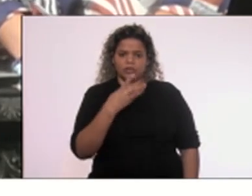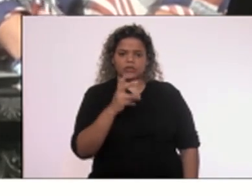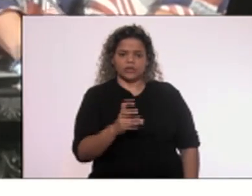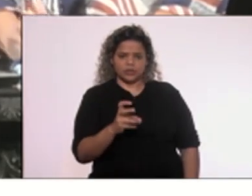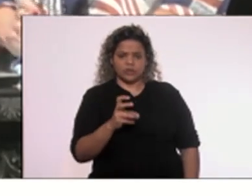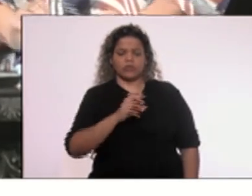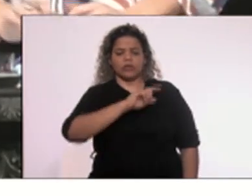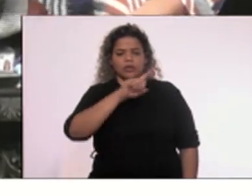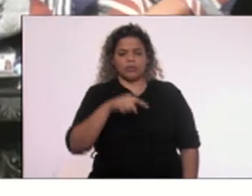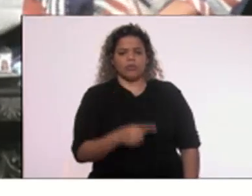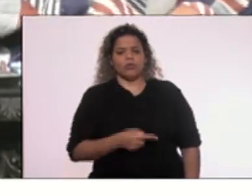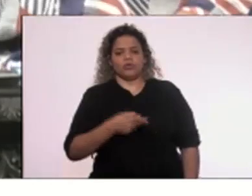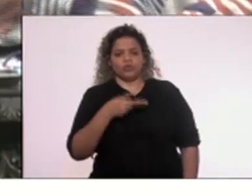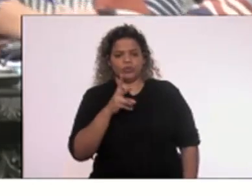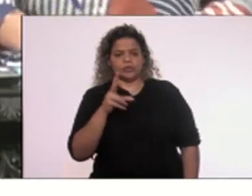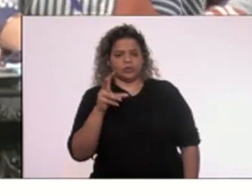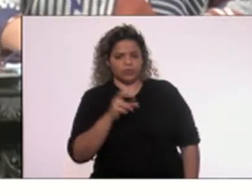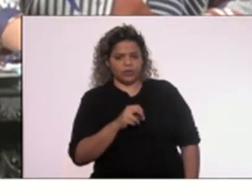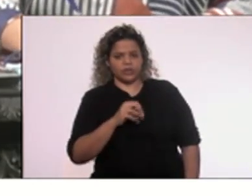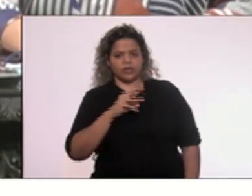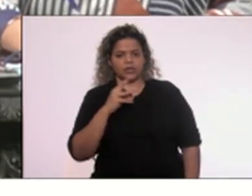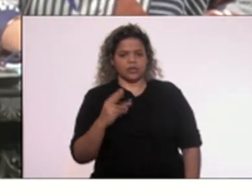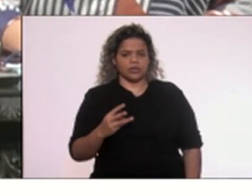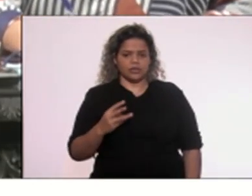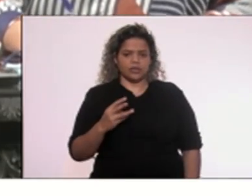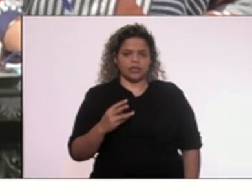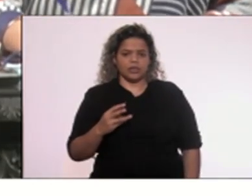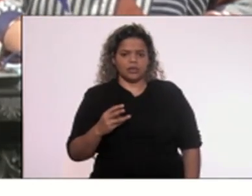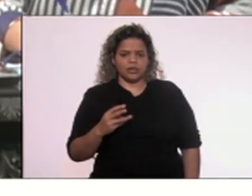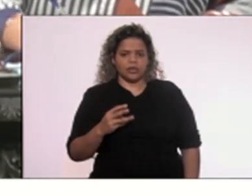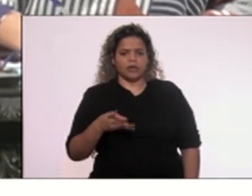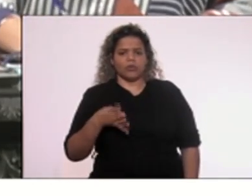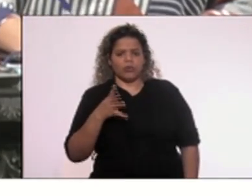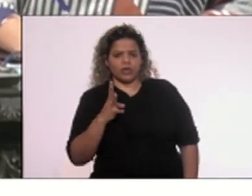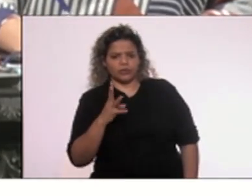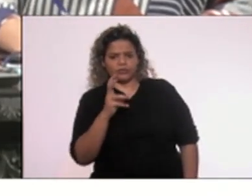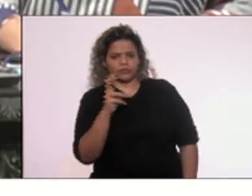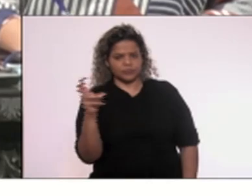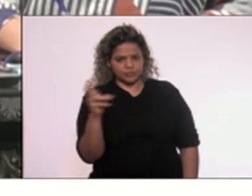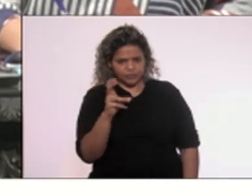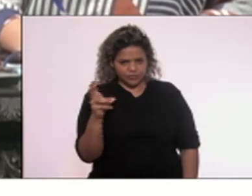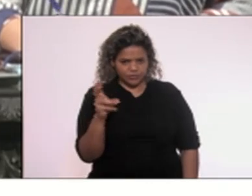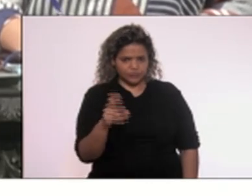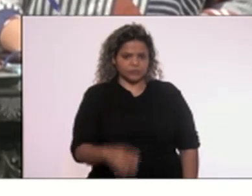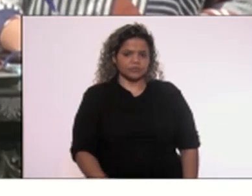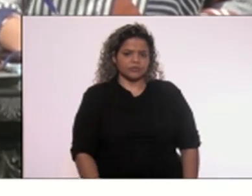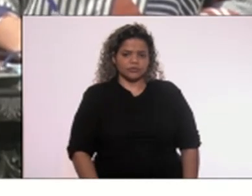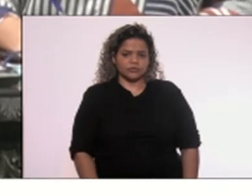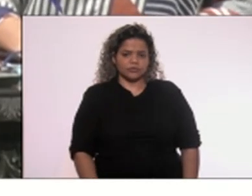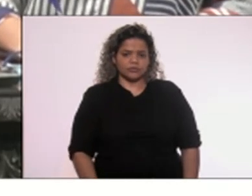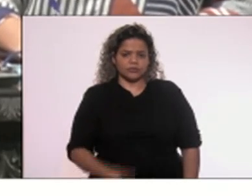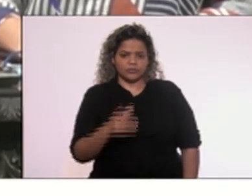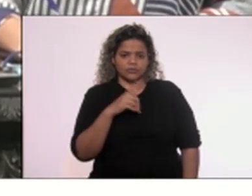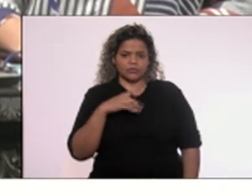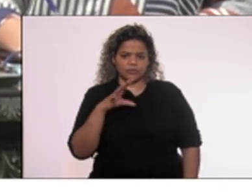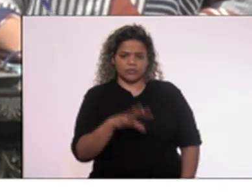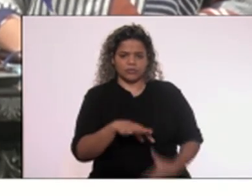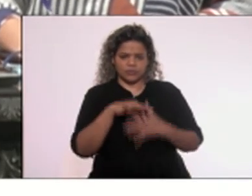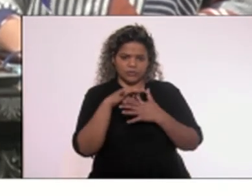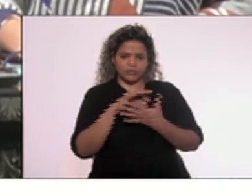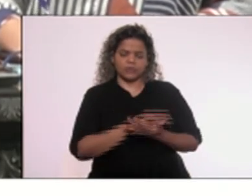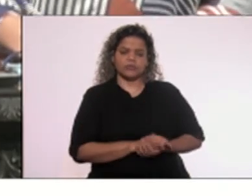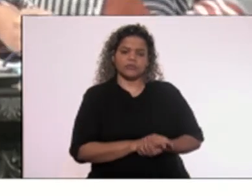14h45, a segunda 14h50 e a terceira 14h55. Que amanhã nós vamos ter o colégio de líderes, então vamos ter